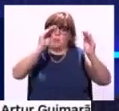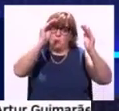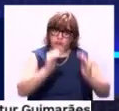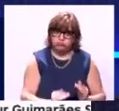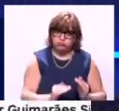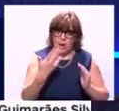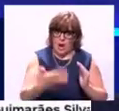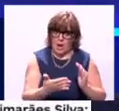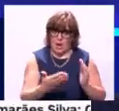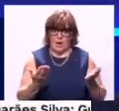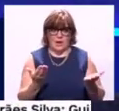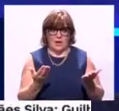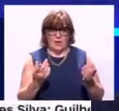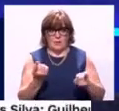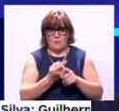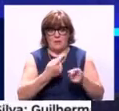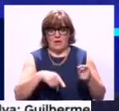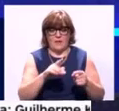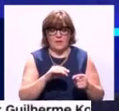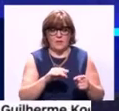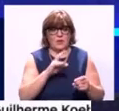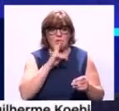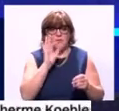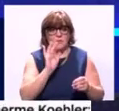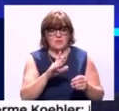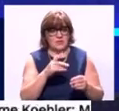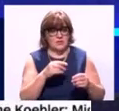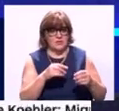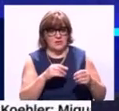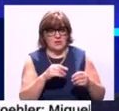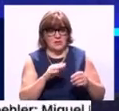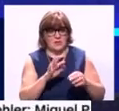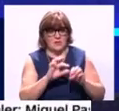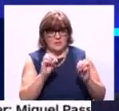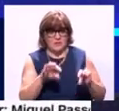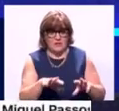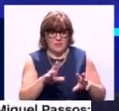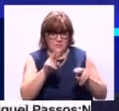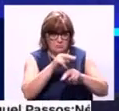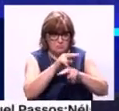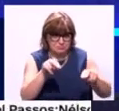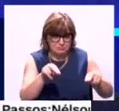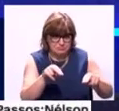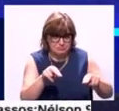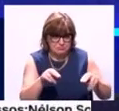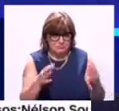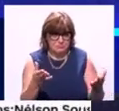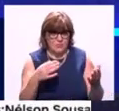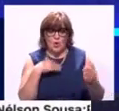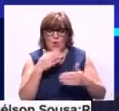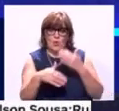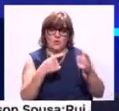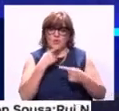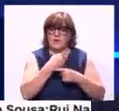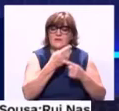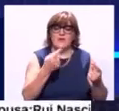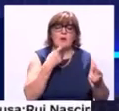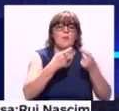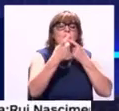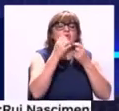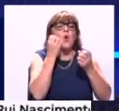mercado. Então a solução passa por não acabe? Não existe? Não, claro, mas é... Eu continuo-lhe a dizer...